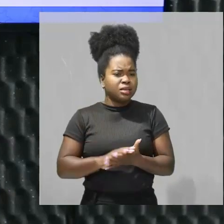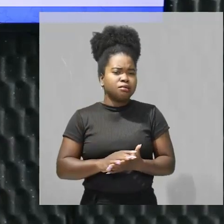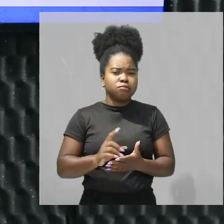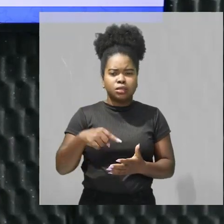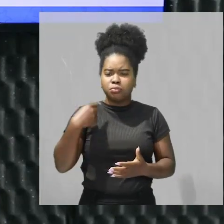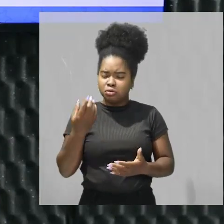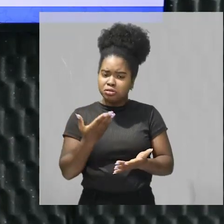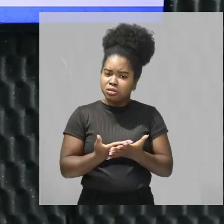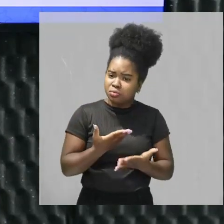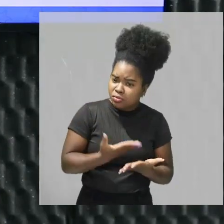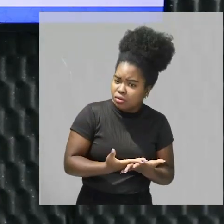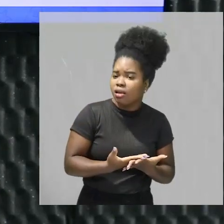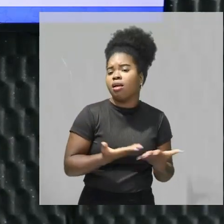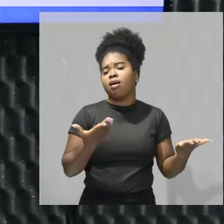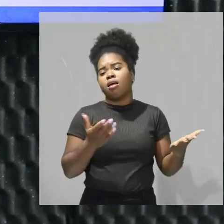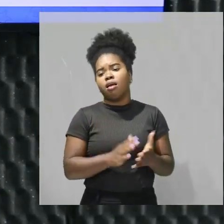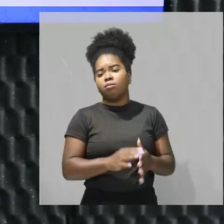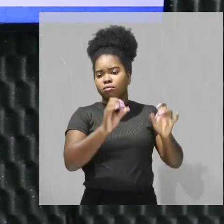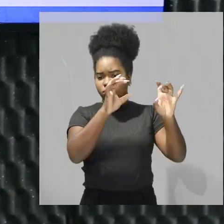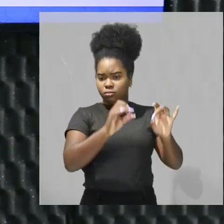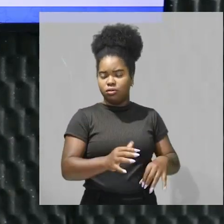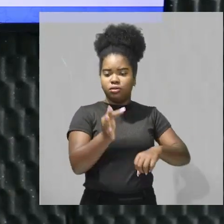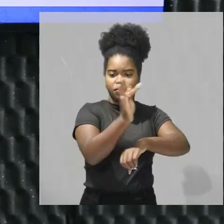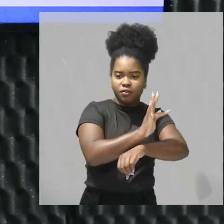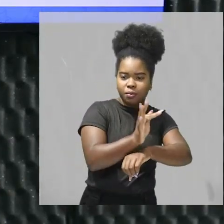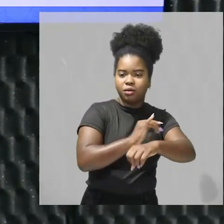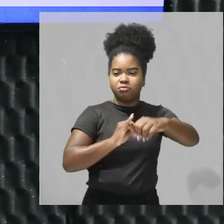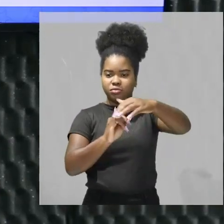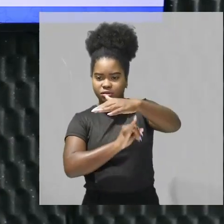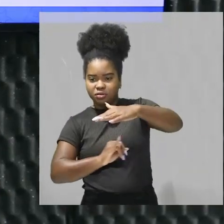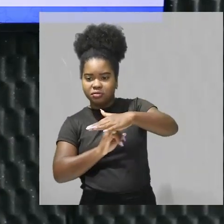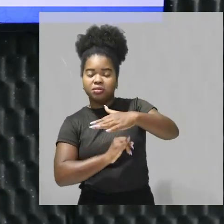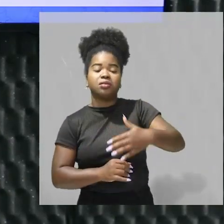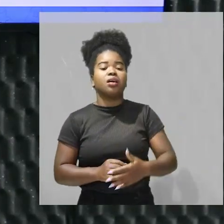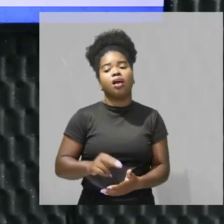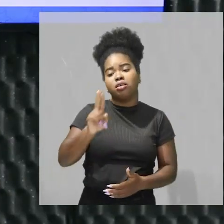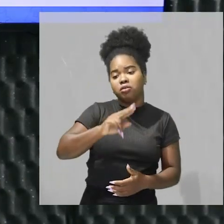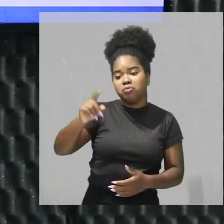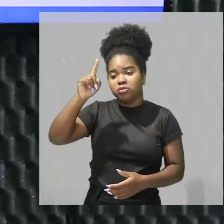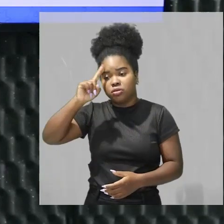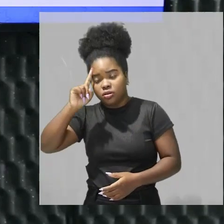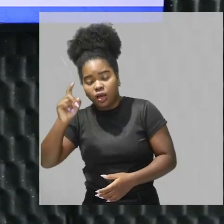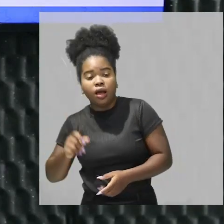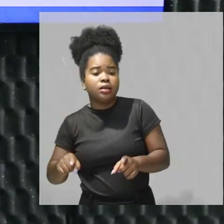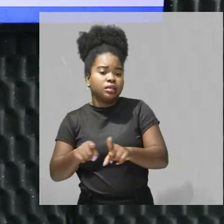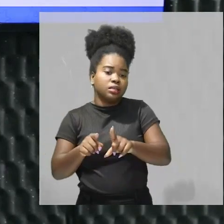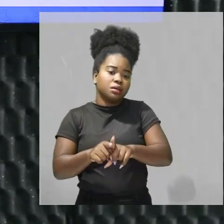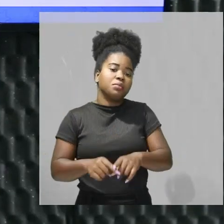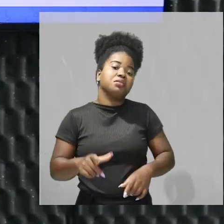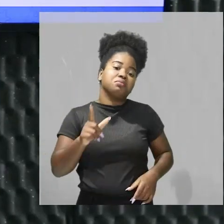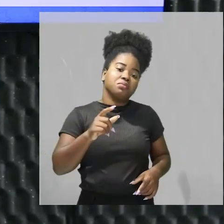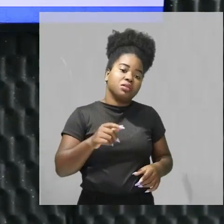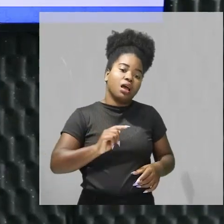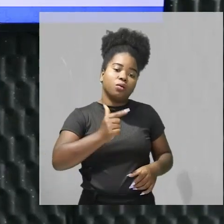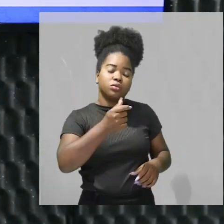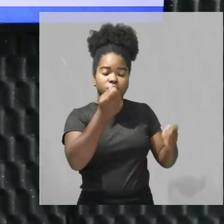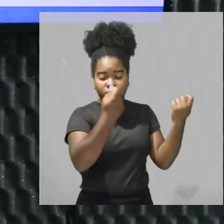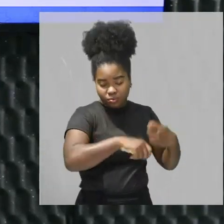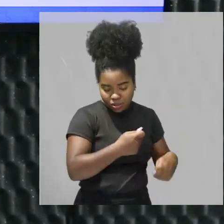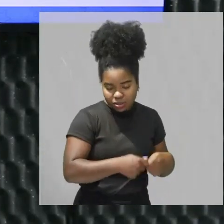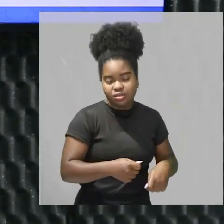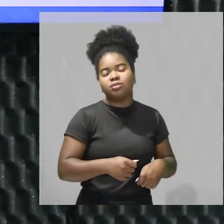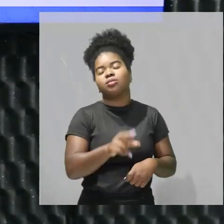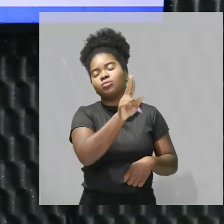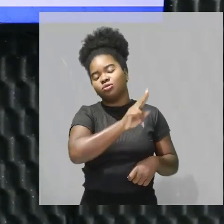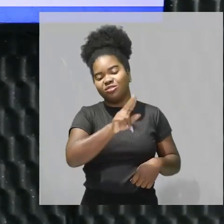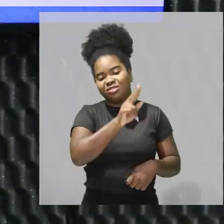linguagem coloquial e sobre a linguagem formal, a que a gente usa no dia a dia e a que a gente tem que utilizar na hora da